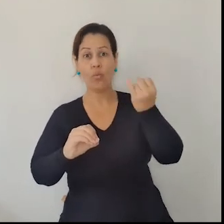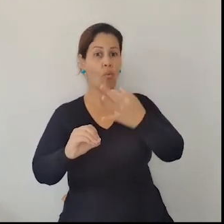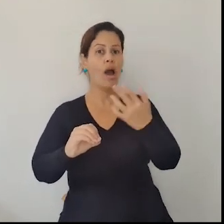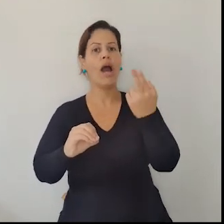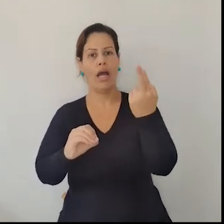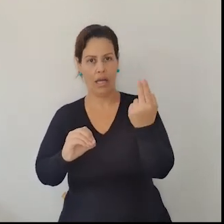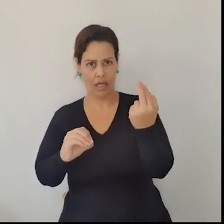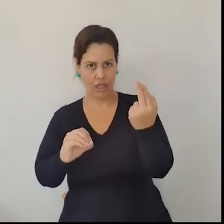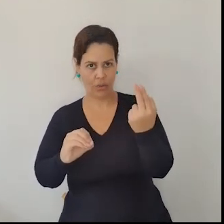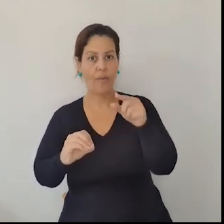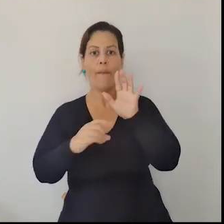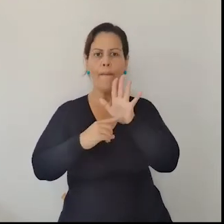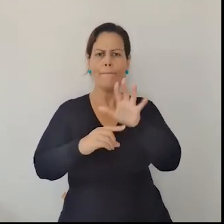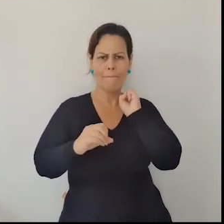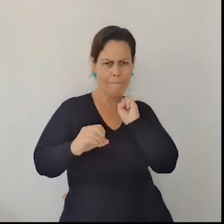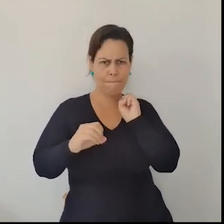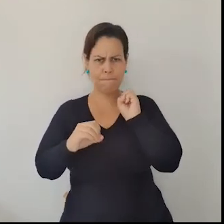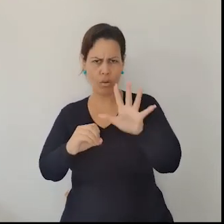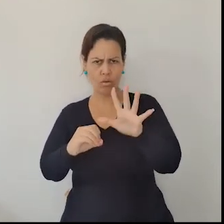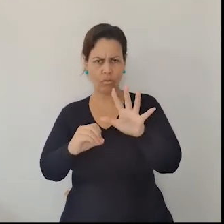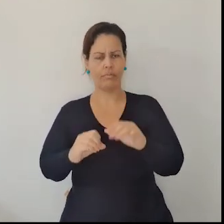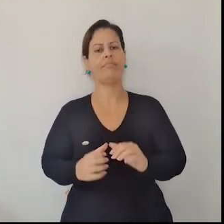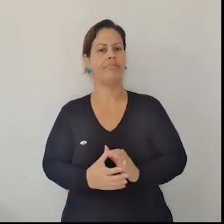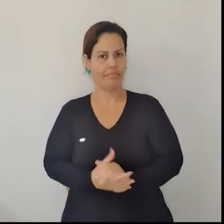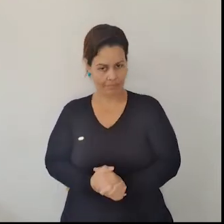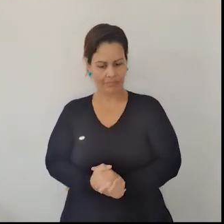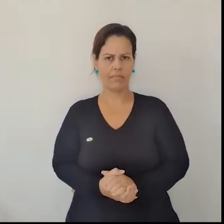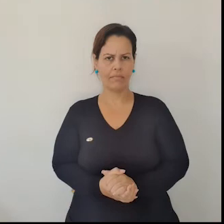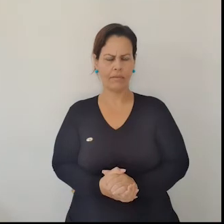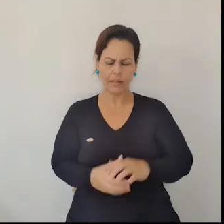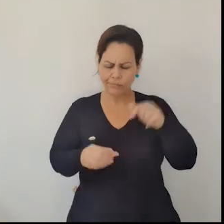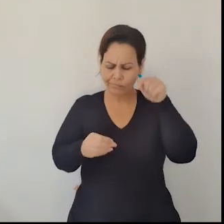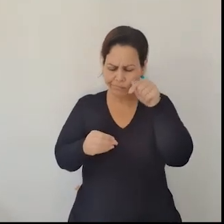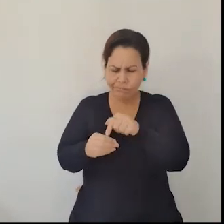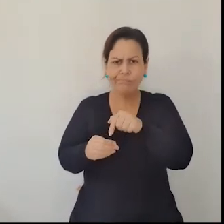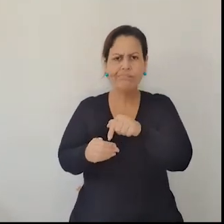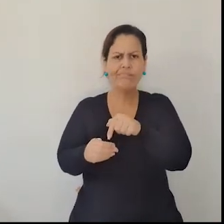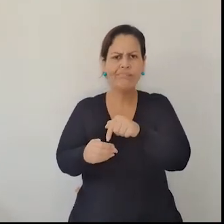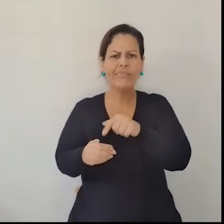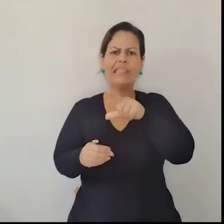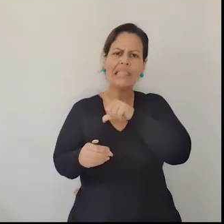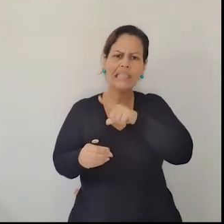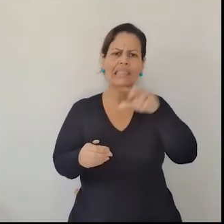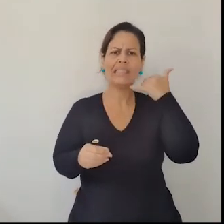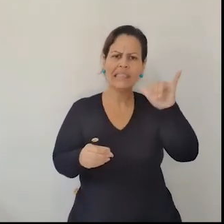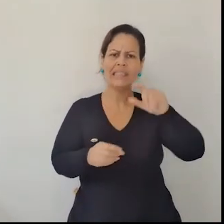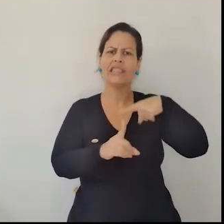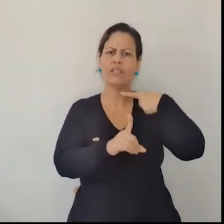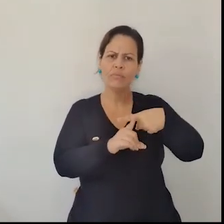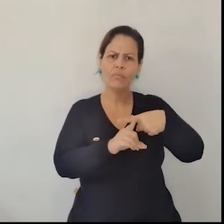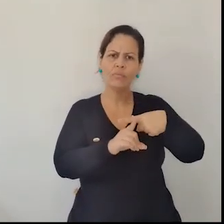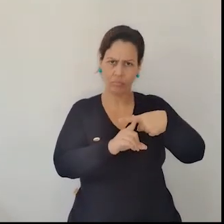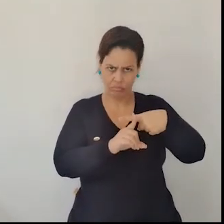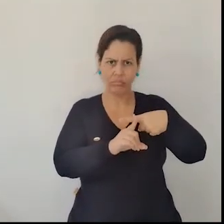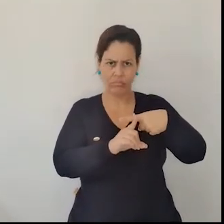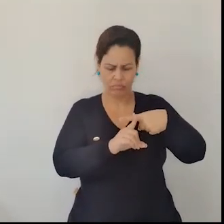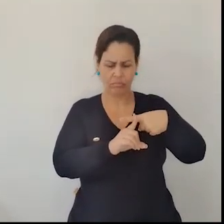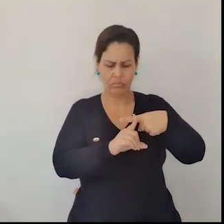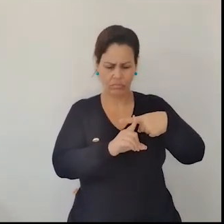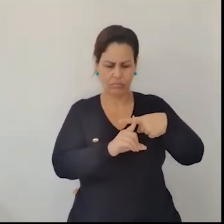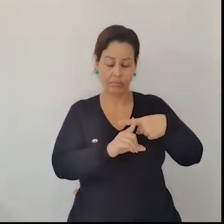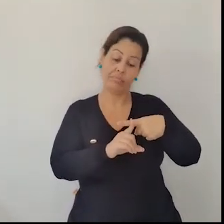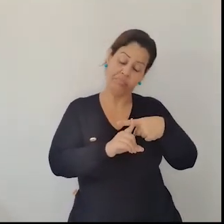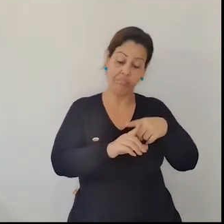desenvolve a mesma quantidade de energia que havia ganhado para o salto e emite um fóton de luz. Se o núcleo é formado